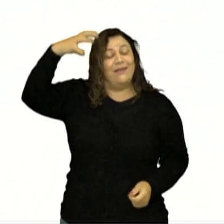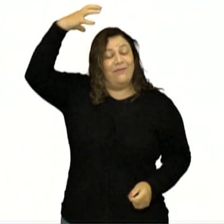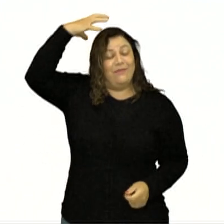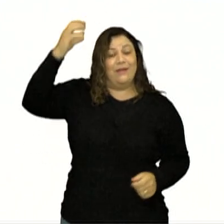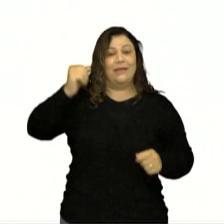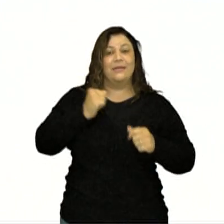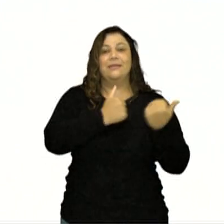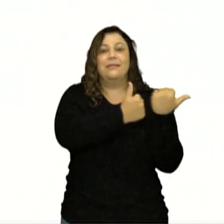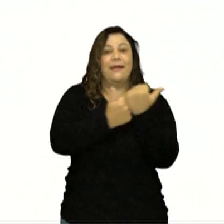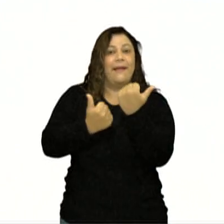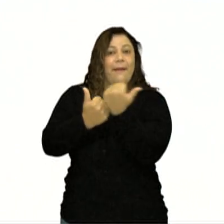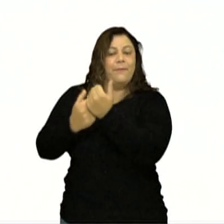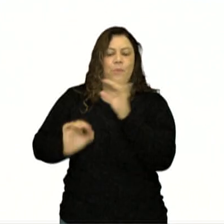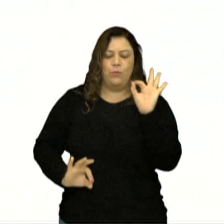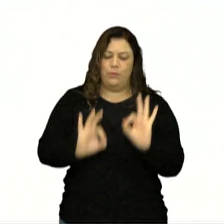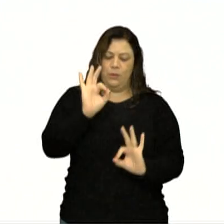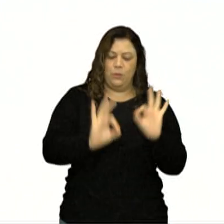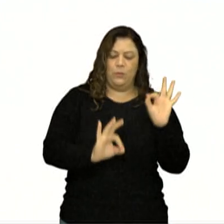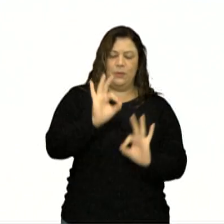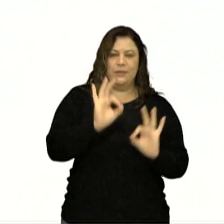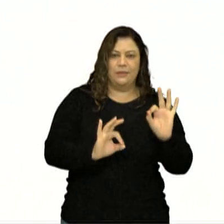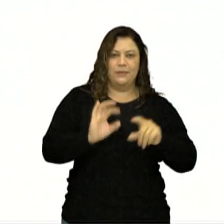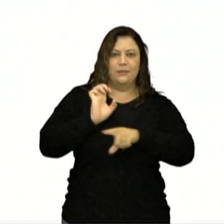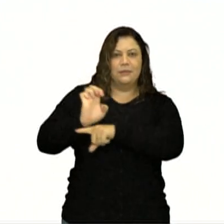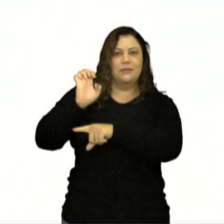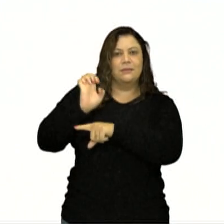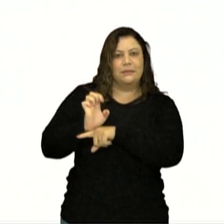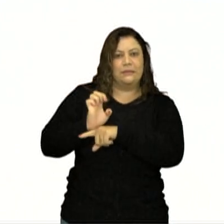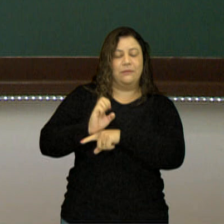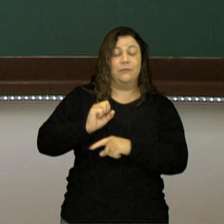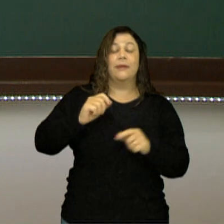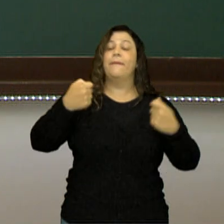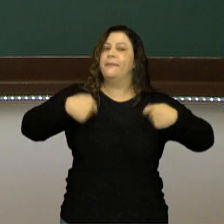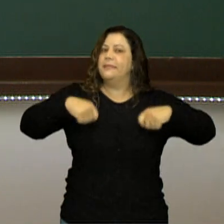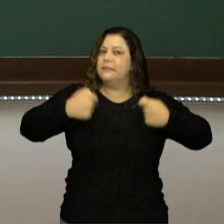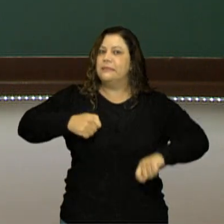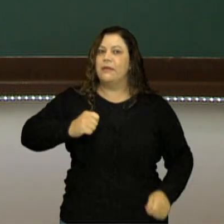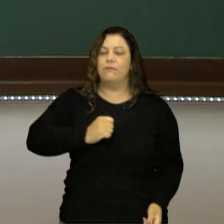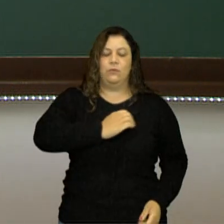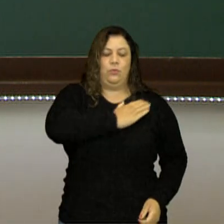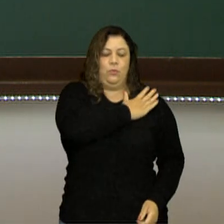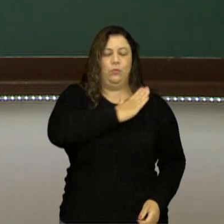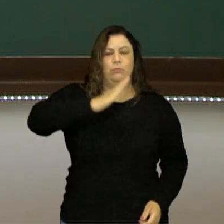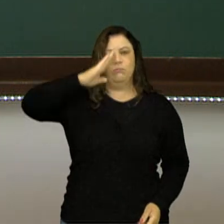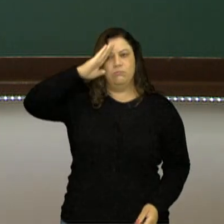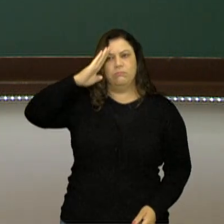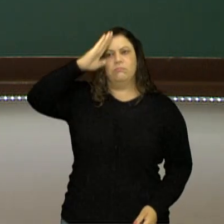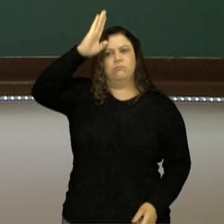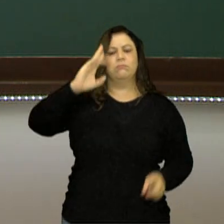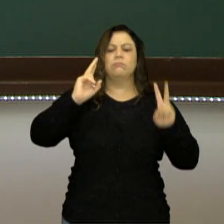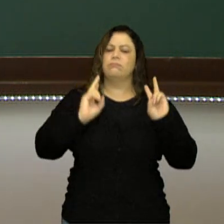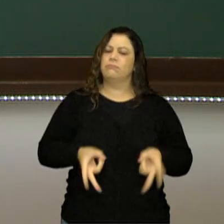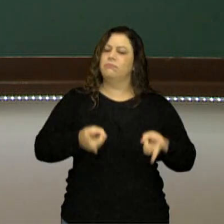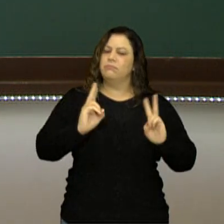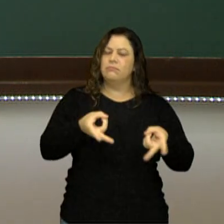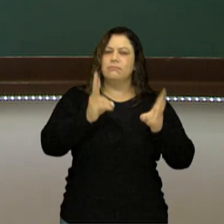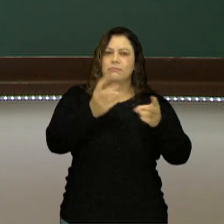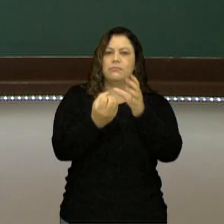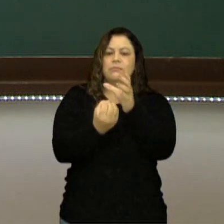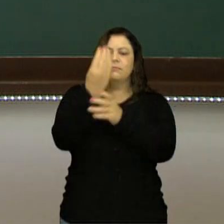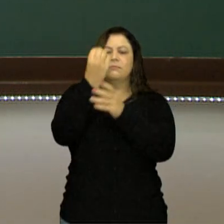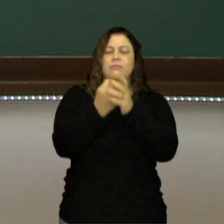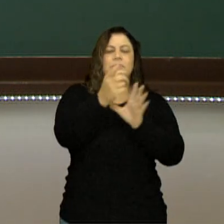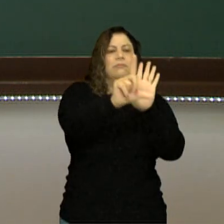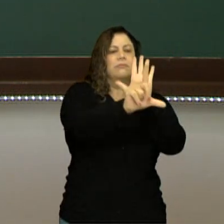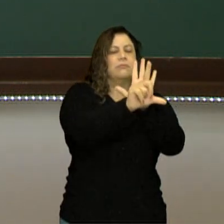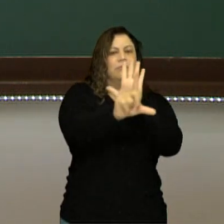esse Estado, né? Ele precisava de um exército permanente, precisava criar leis que fosse comum a